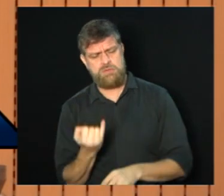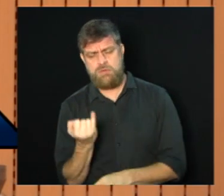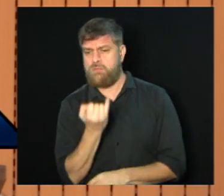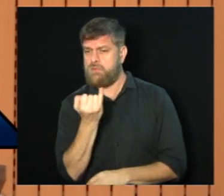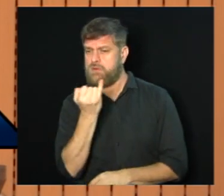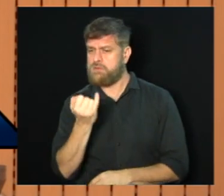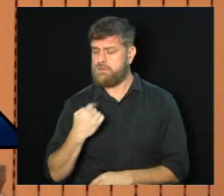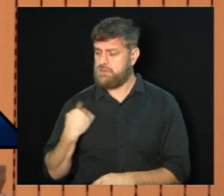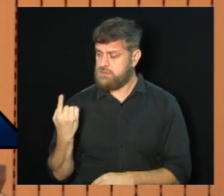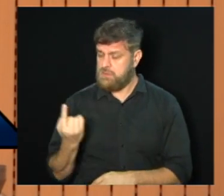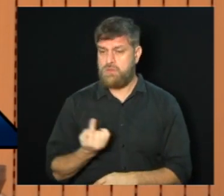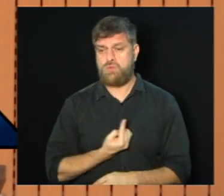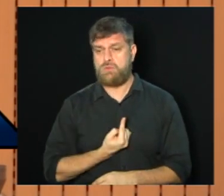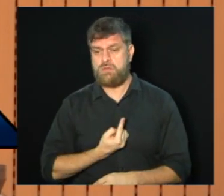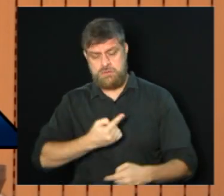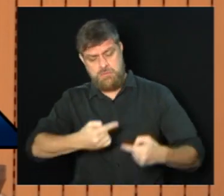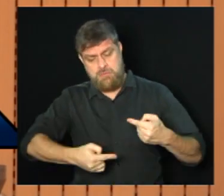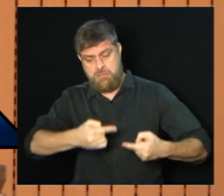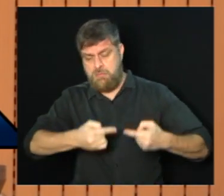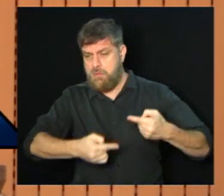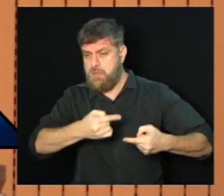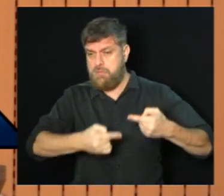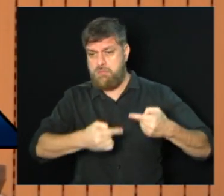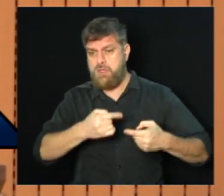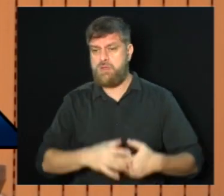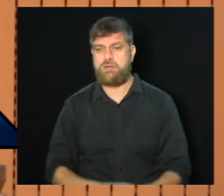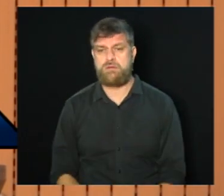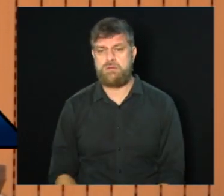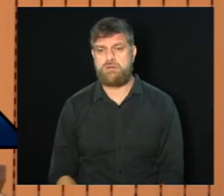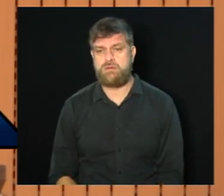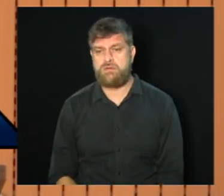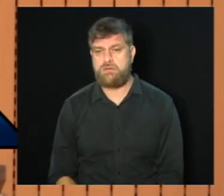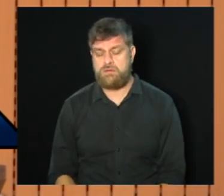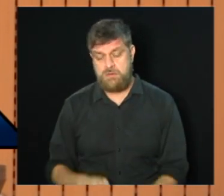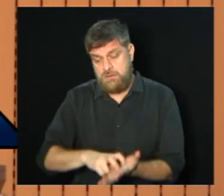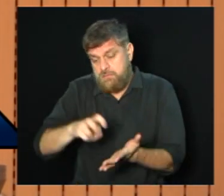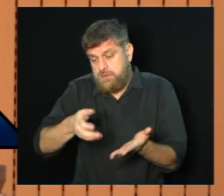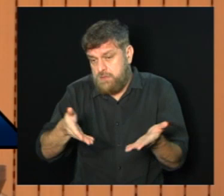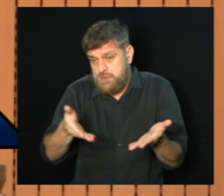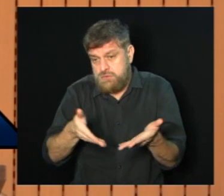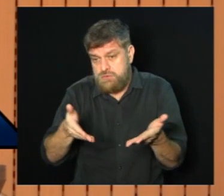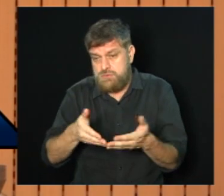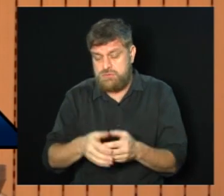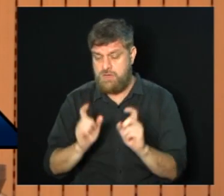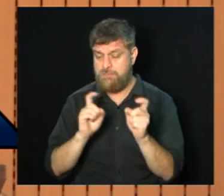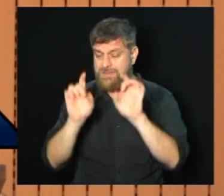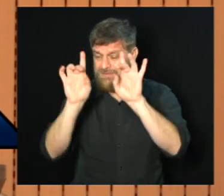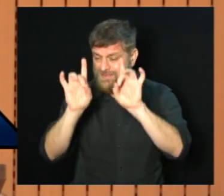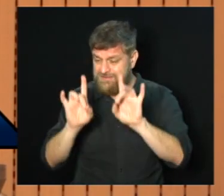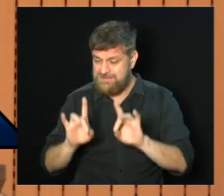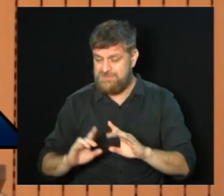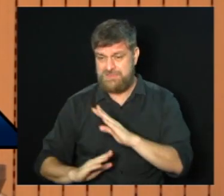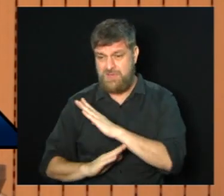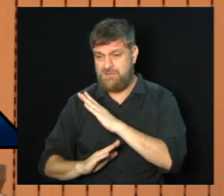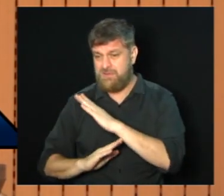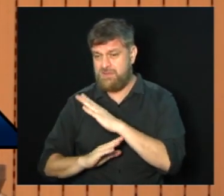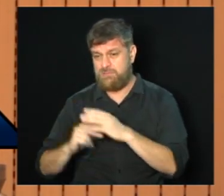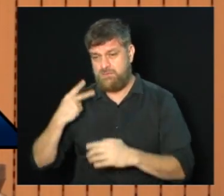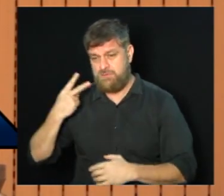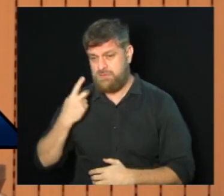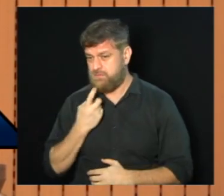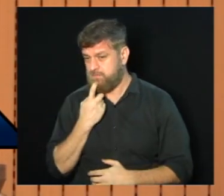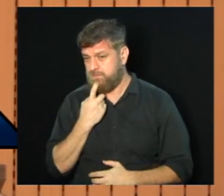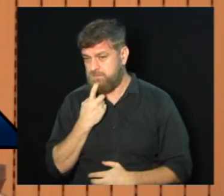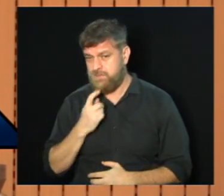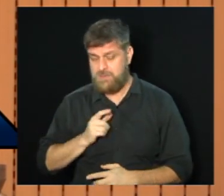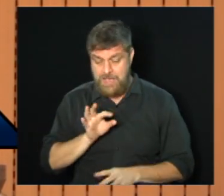que estamos discutindo nesta manhã, nessa sessão extraordinária dessa Casa Legislativa.